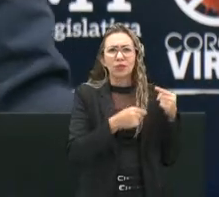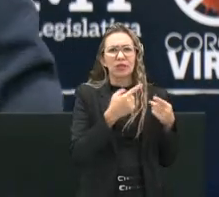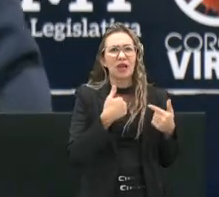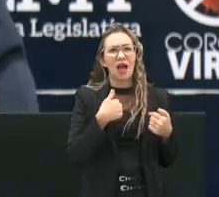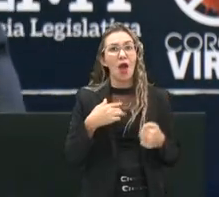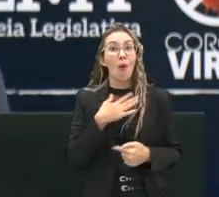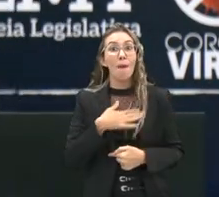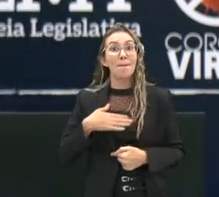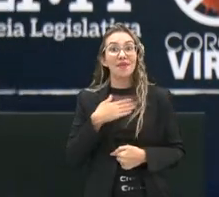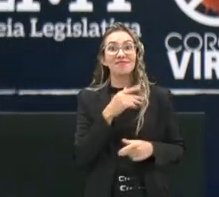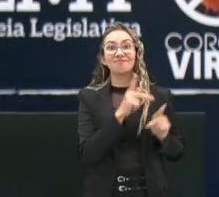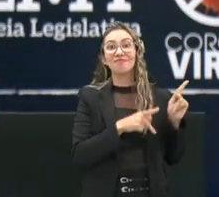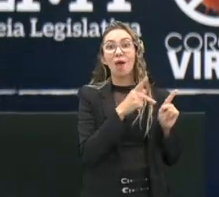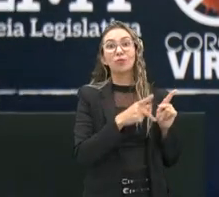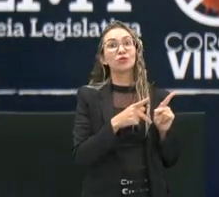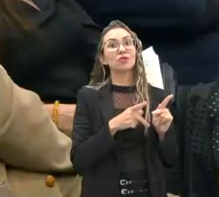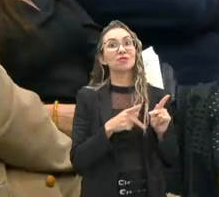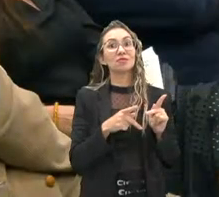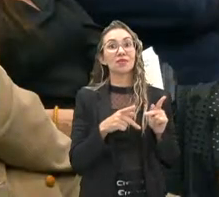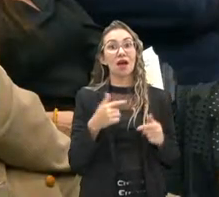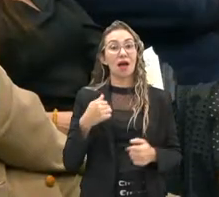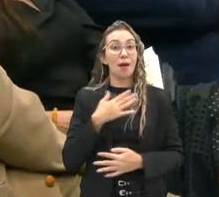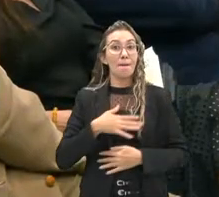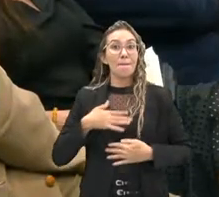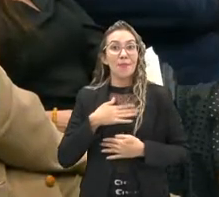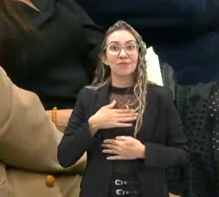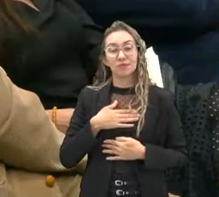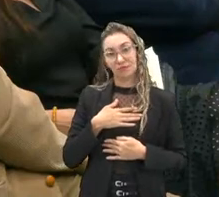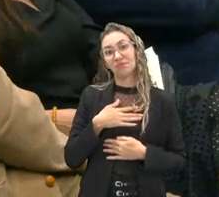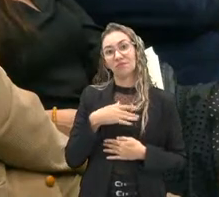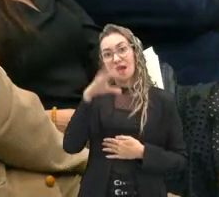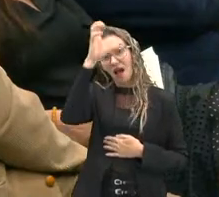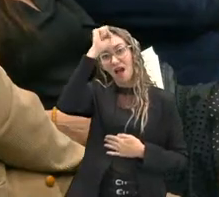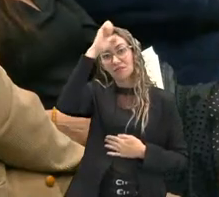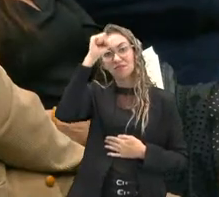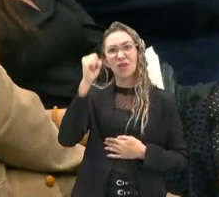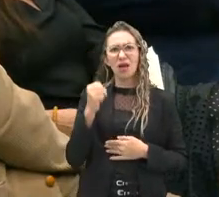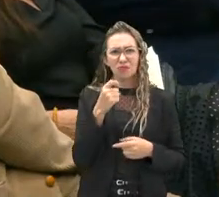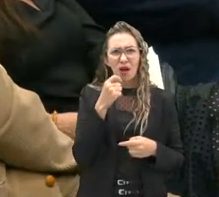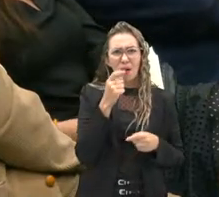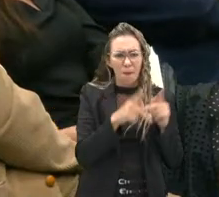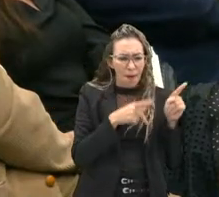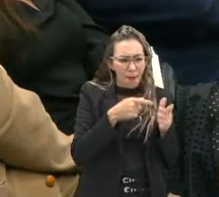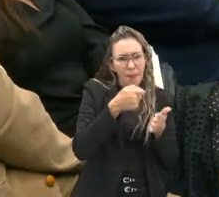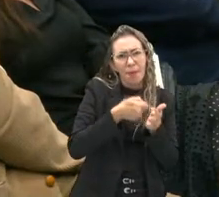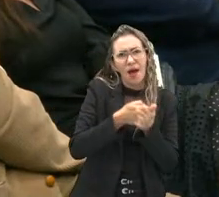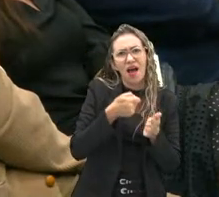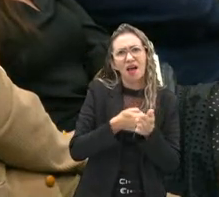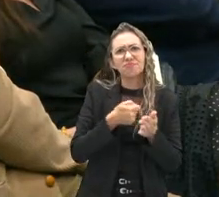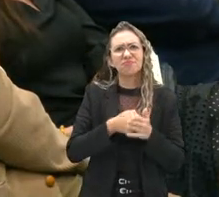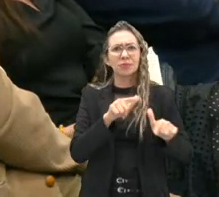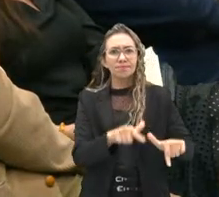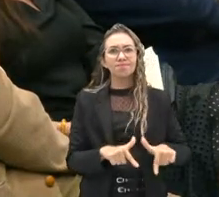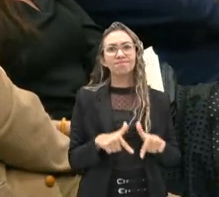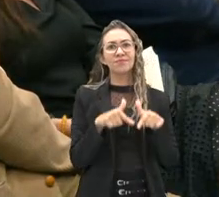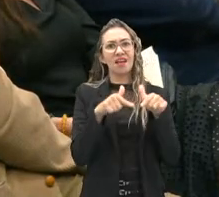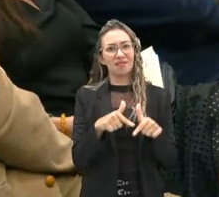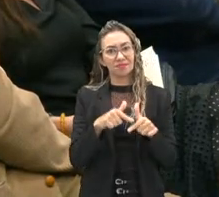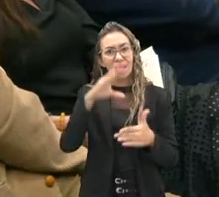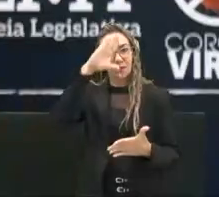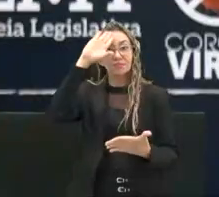política, né? A política, na verdade, onde você lutava e brigava por aquilo que você acredita, pelos seus